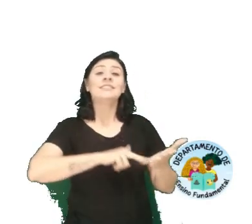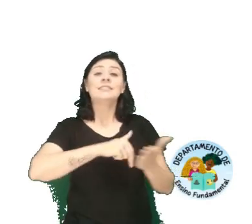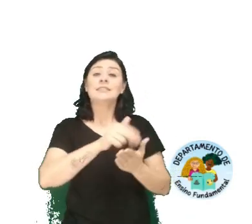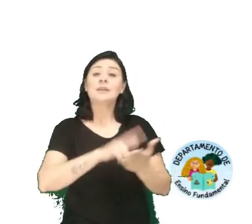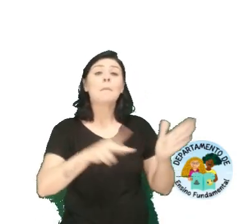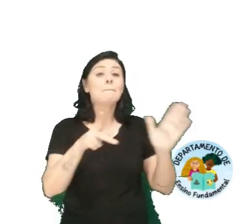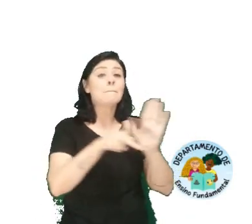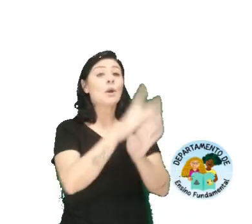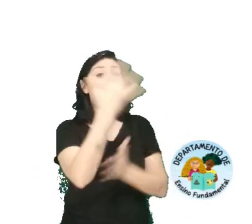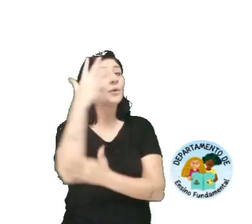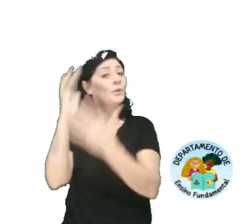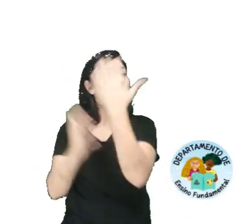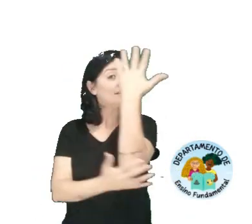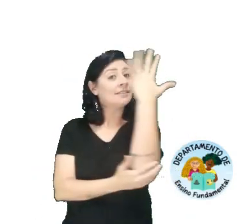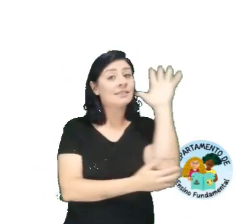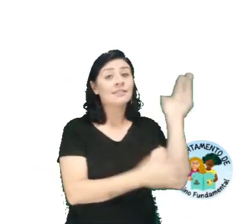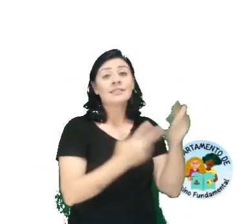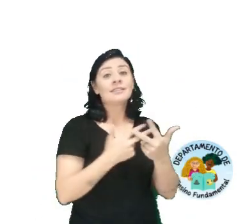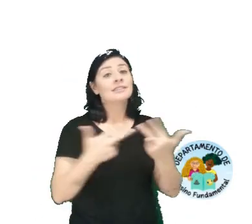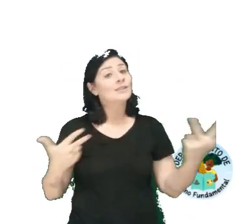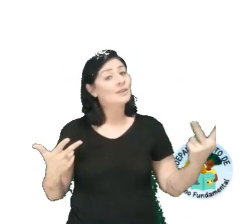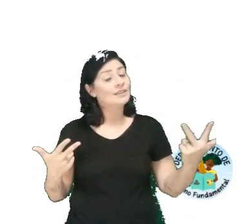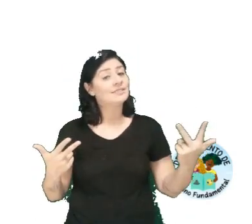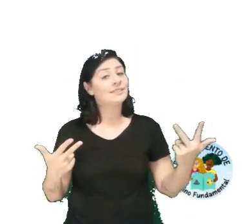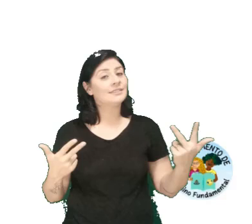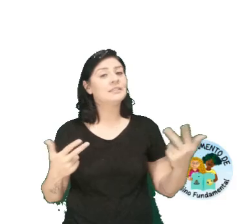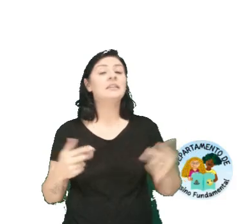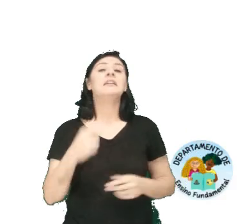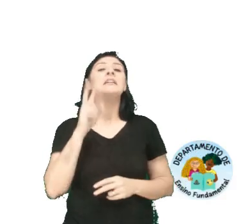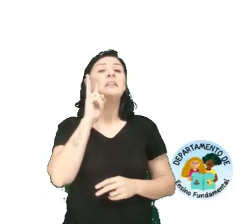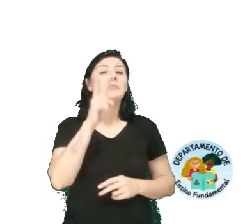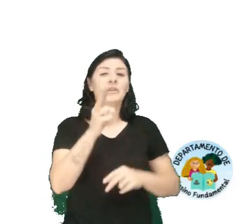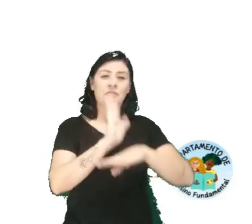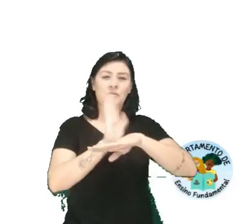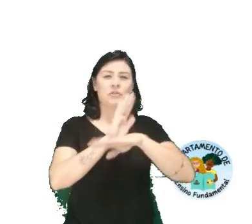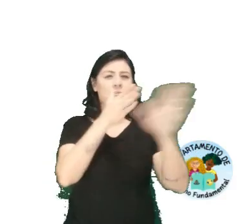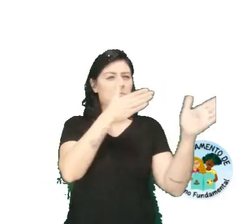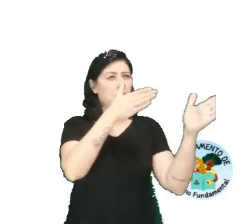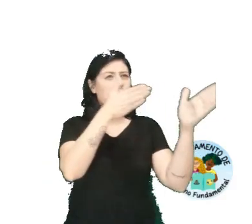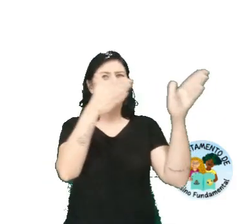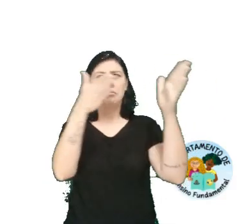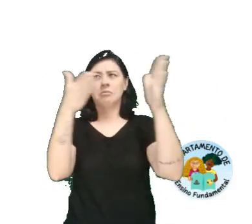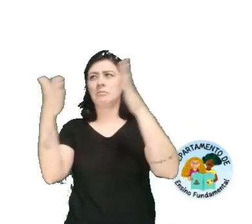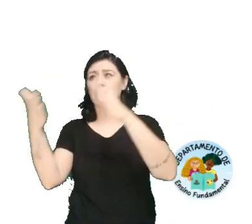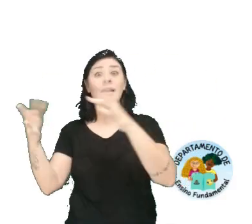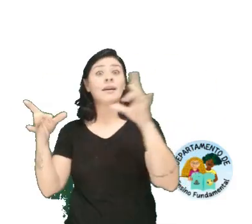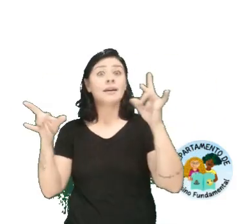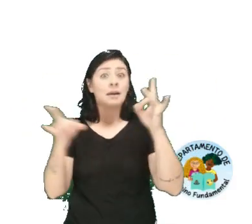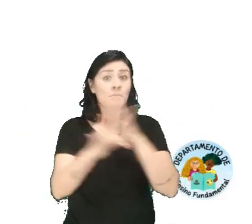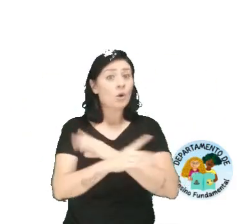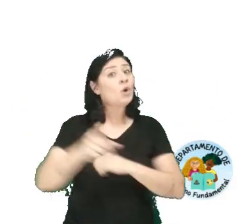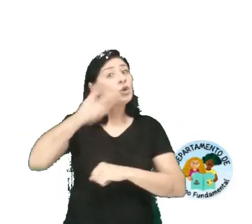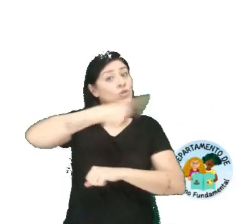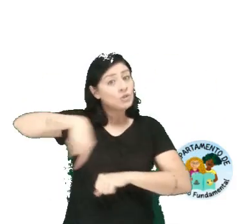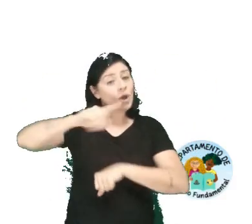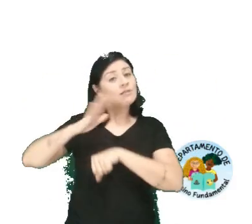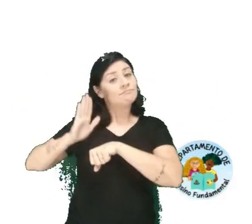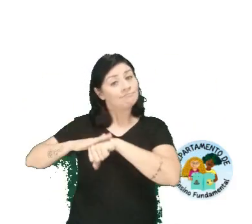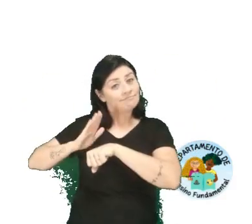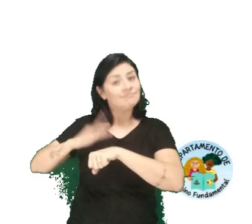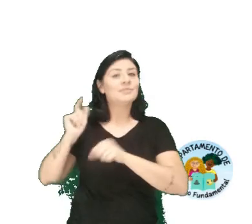tinta desses elementos da natureza. Então, após assistir o vídeo, nós pudemos daí fazer as